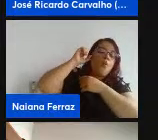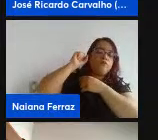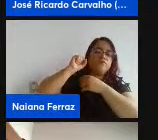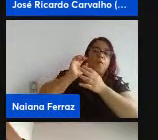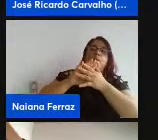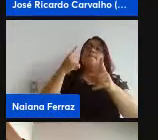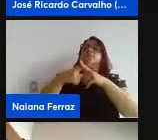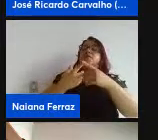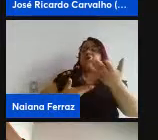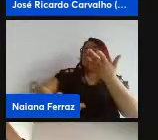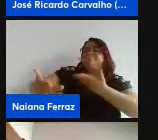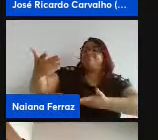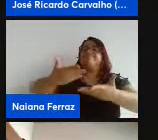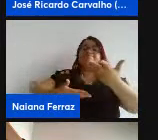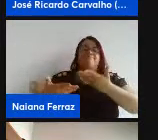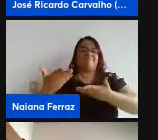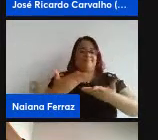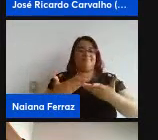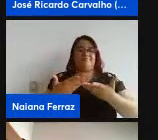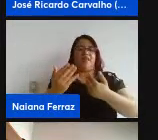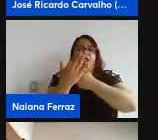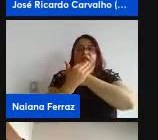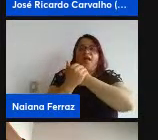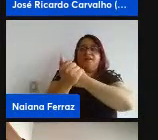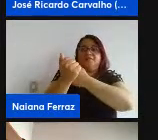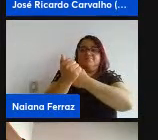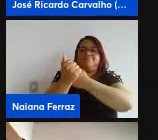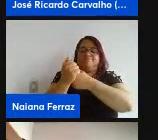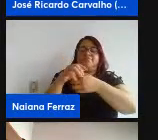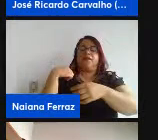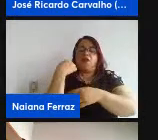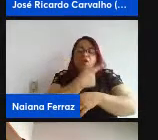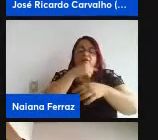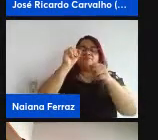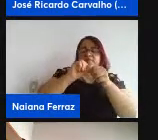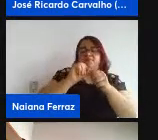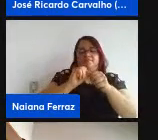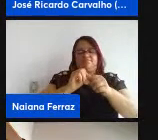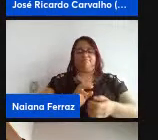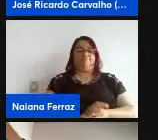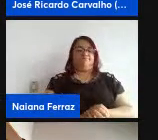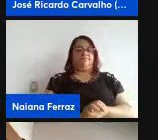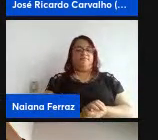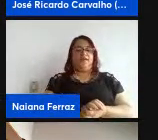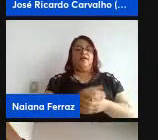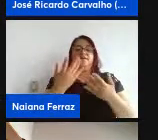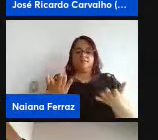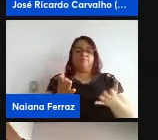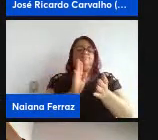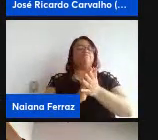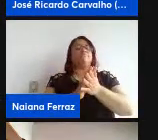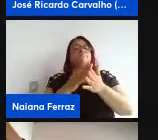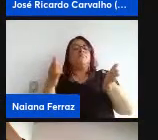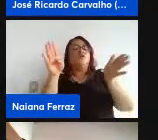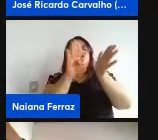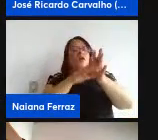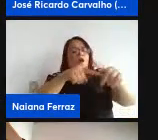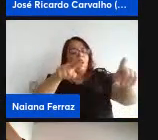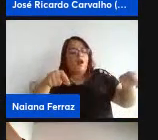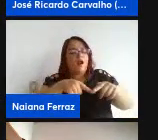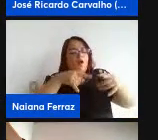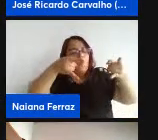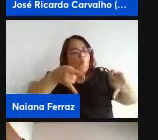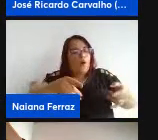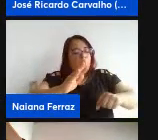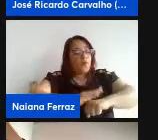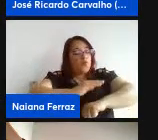convida a gente a fazer esse tipo de ação, né? Ao chegar ao quarto, o sapo pediu para